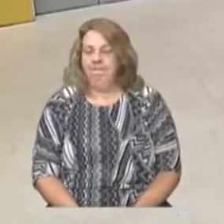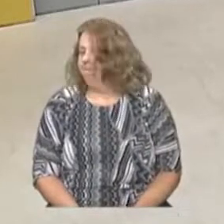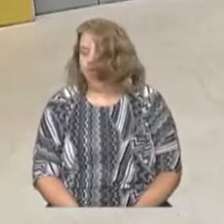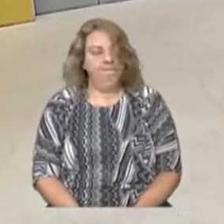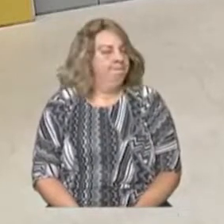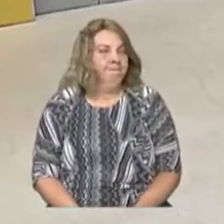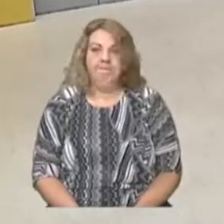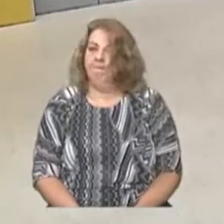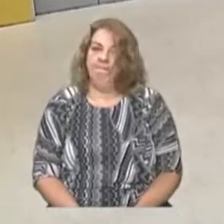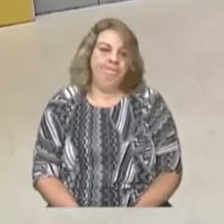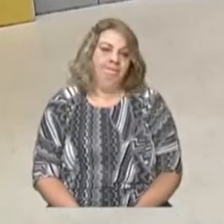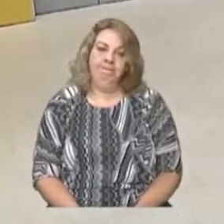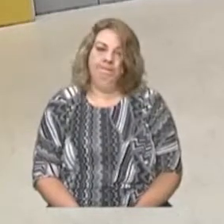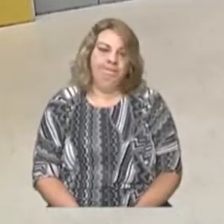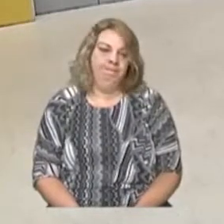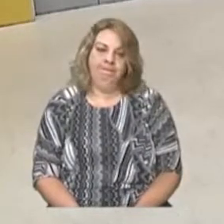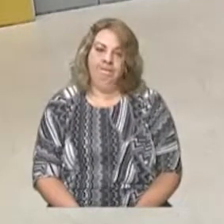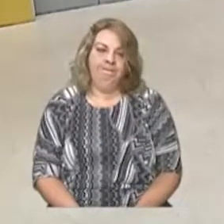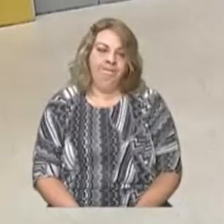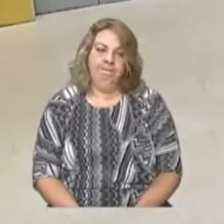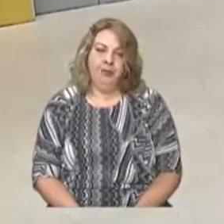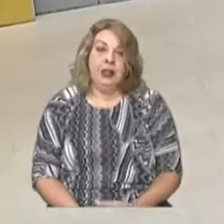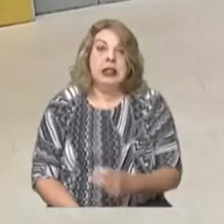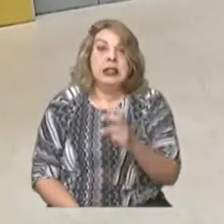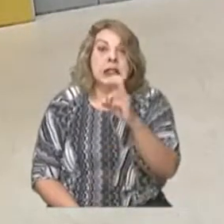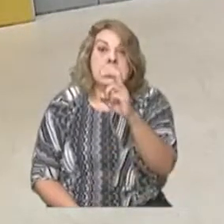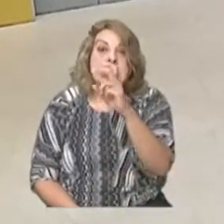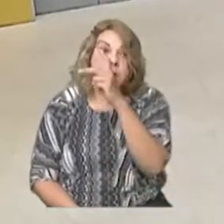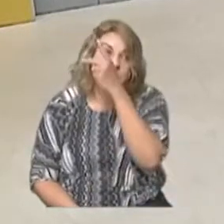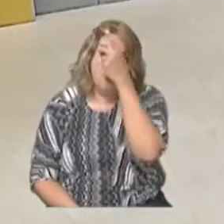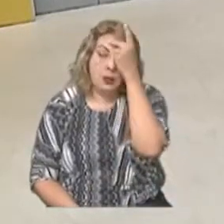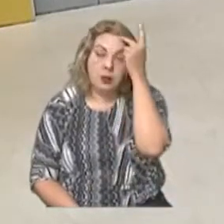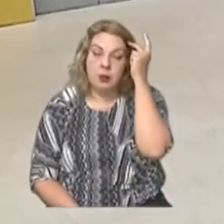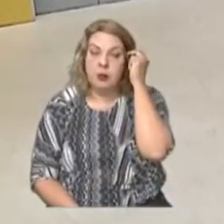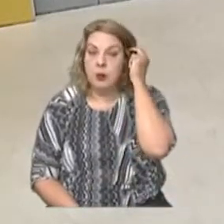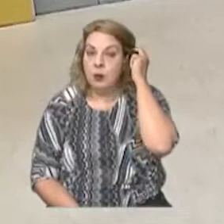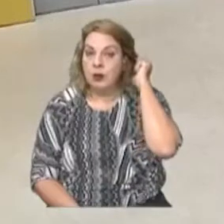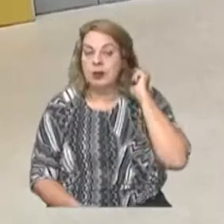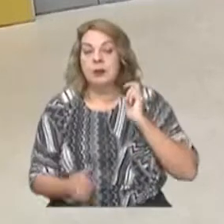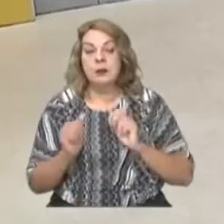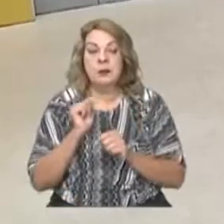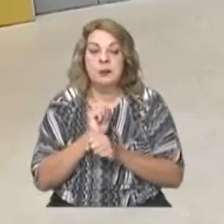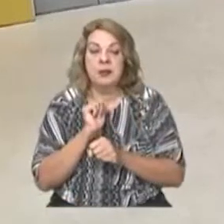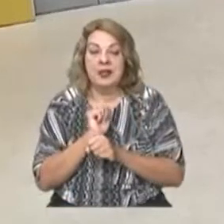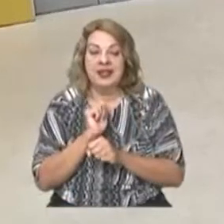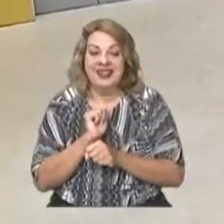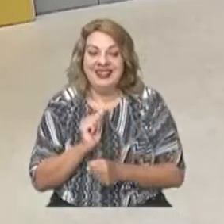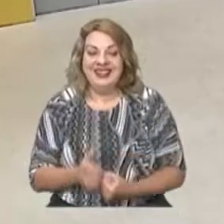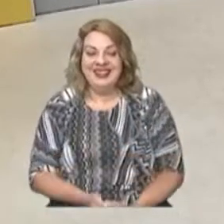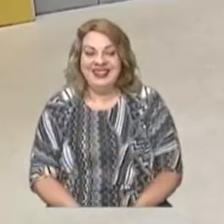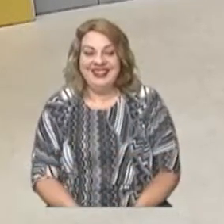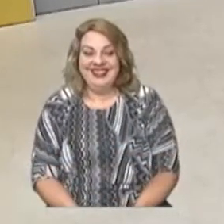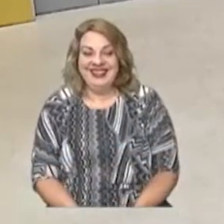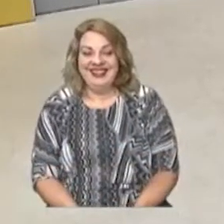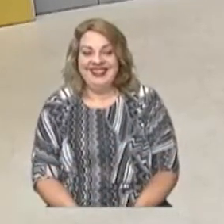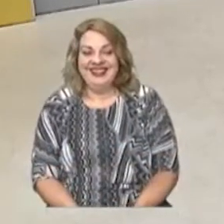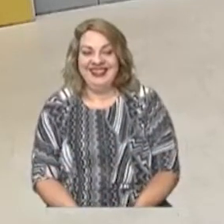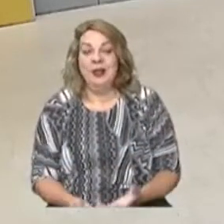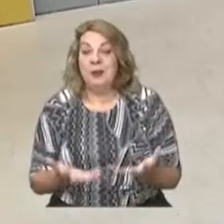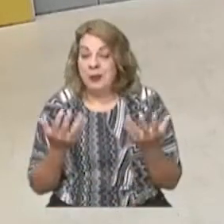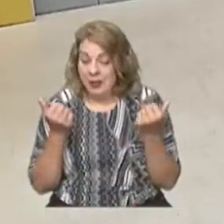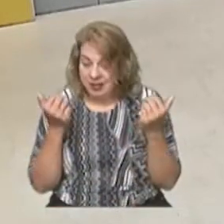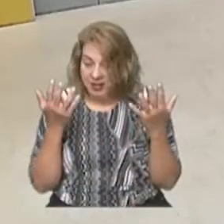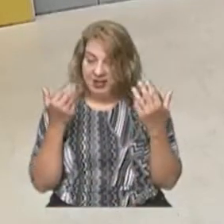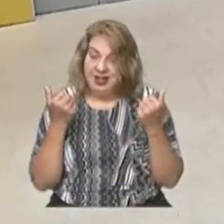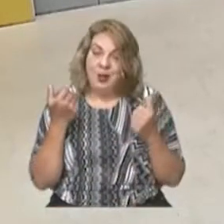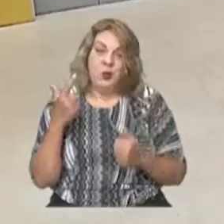Não decidiu. Cinco títulos estão na expectativa, gente linda. Vamos lá com mais uma